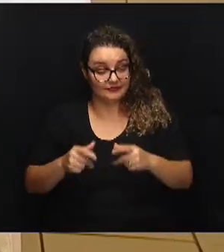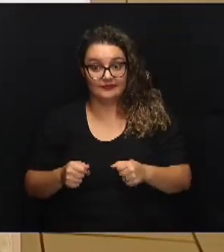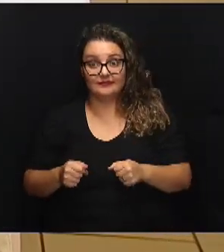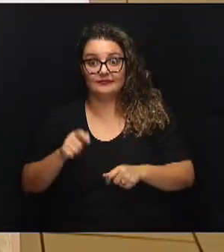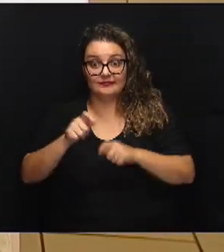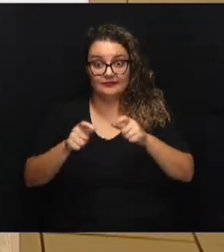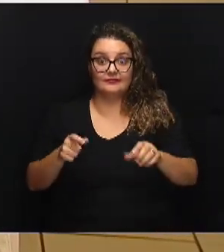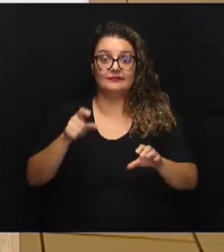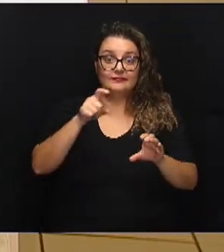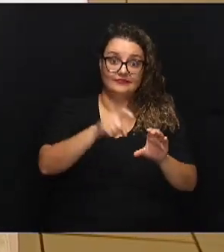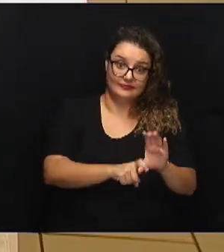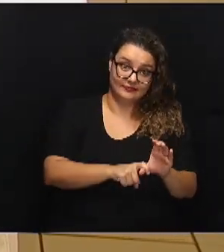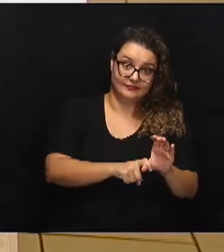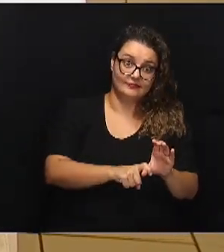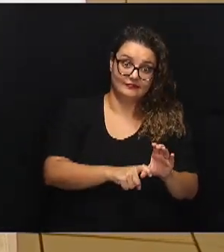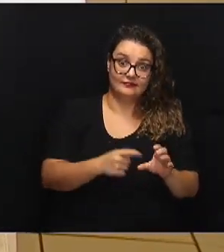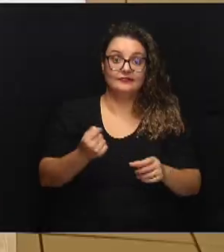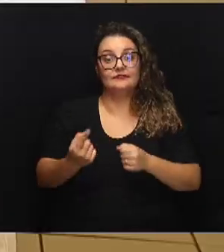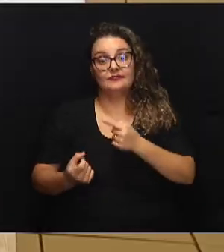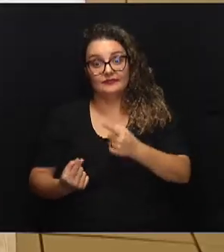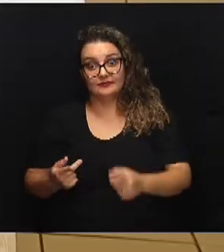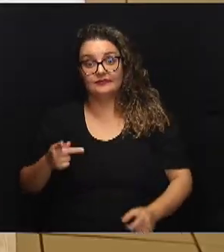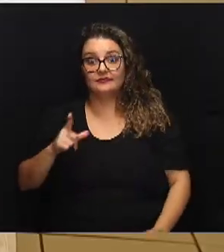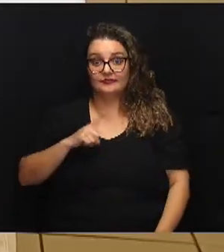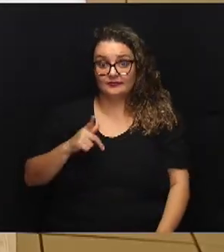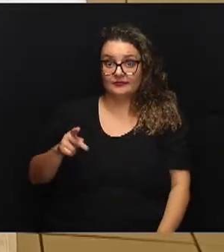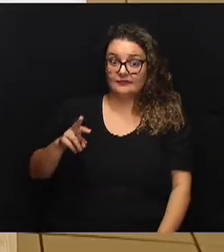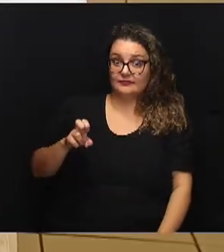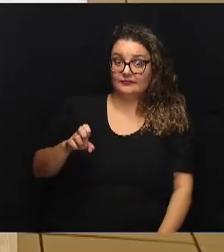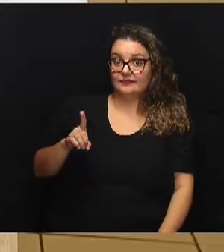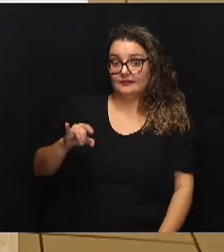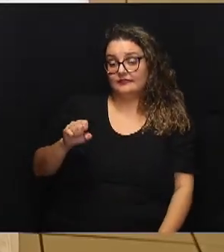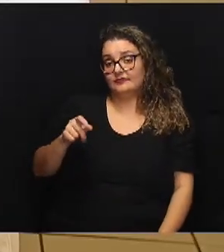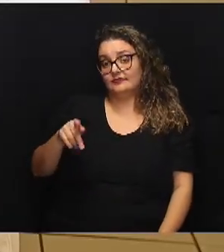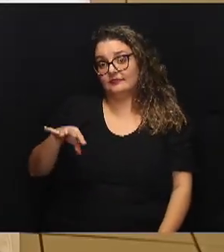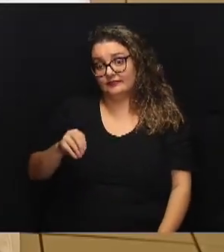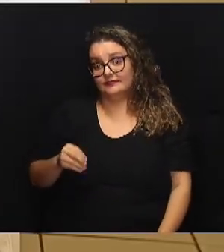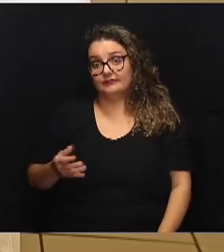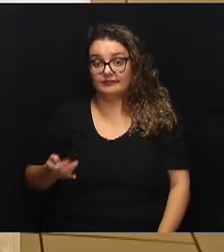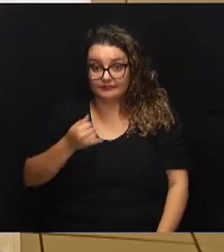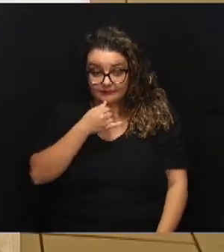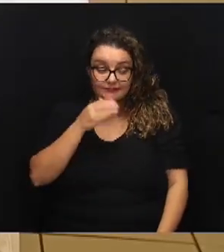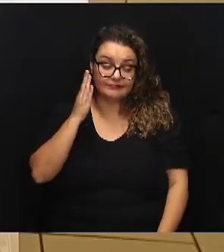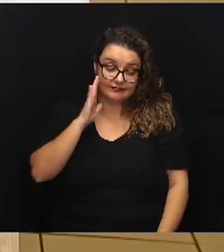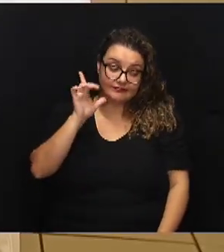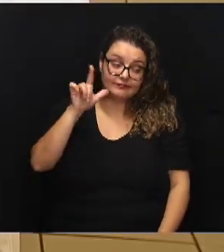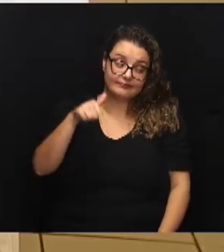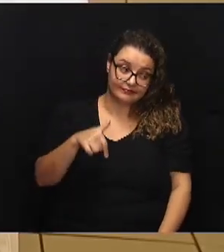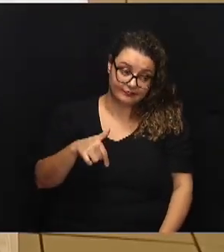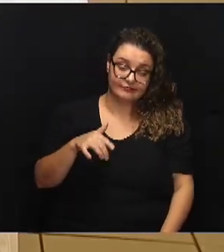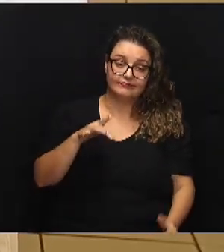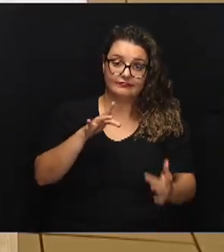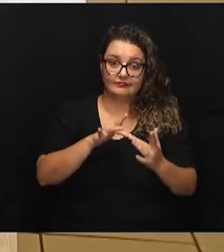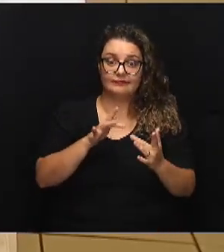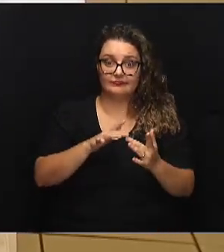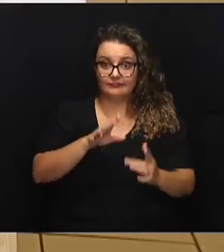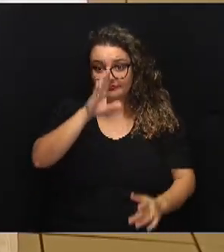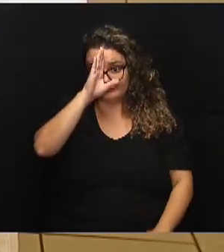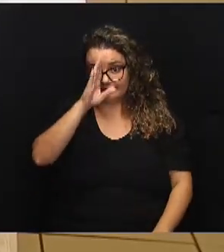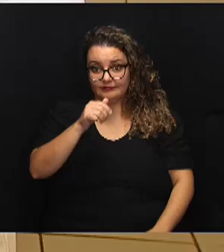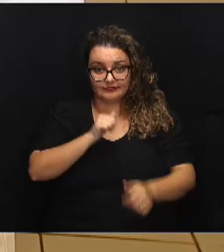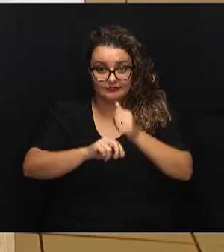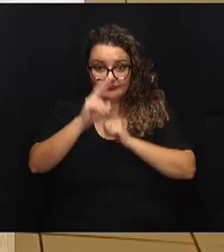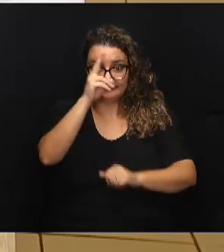tornar dependentes químicos, mas algumas têm predisposição e infelizmente só vão saber depois que já tiveram contato principalmente com o álcool,